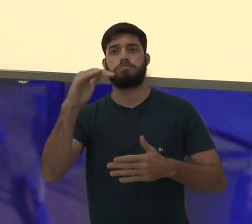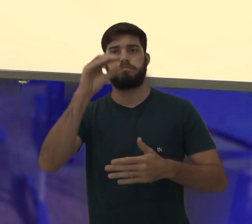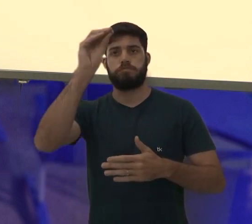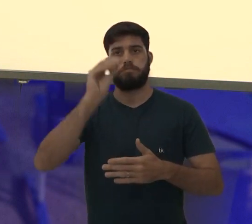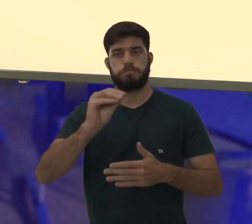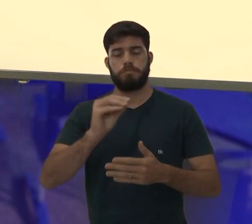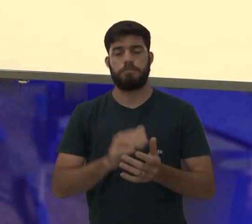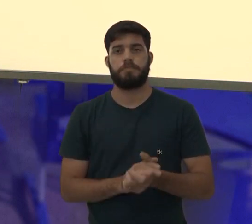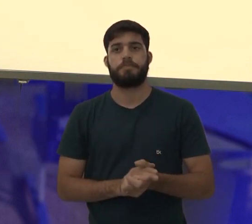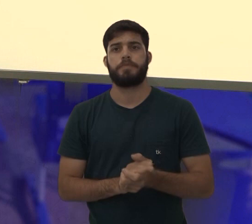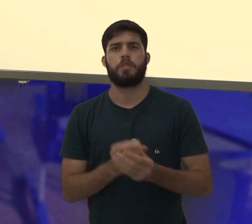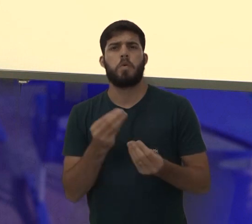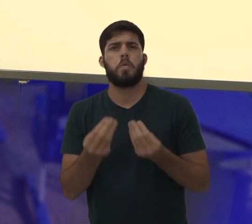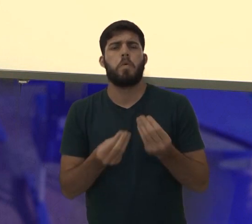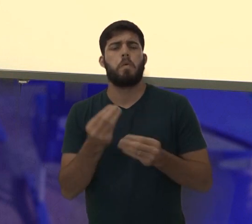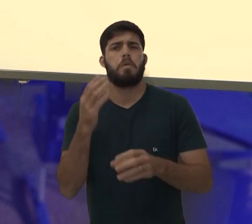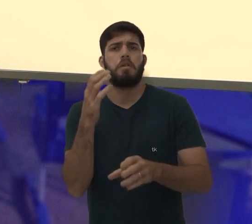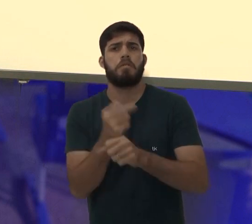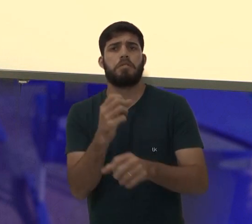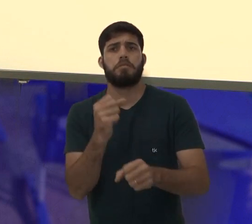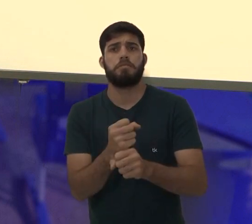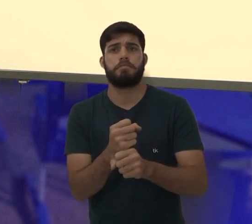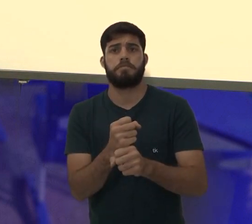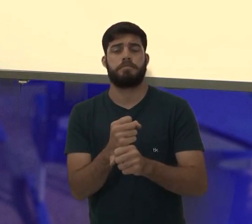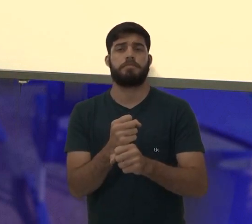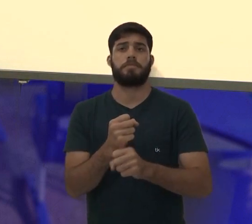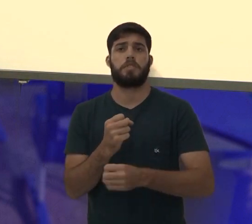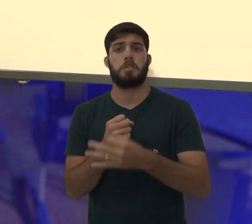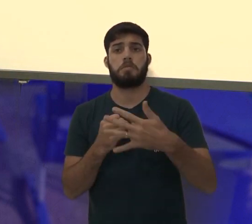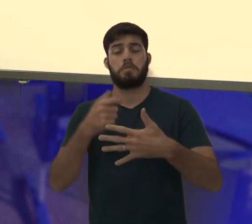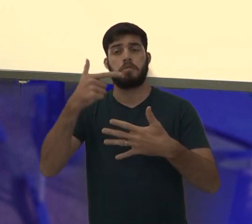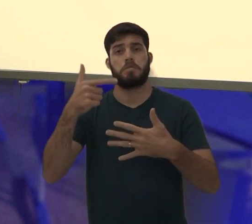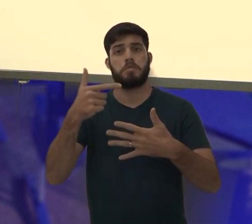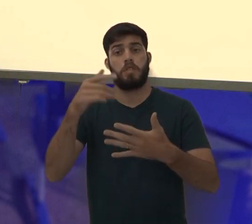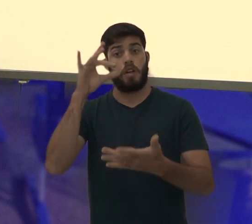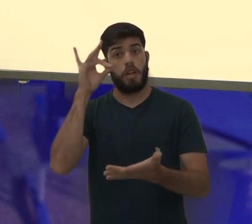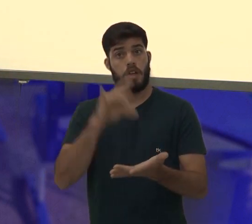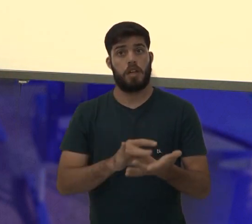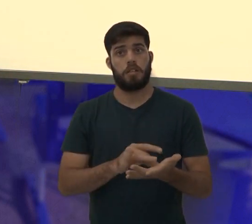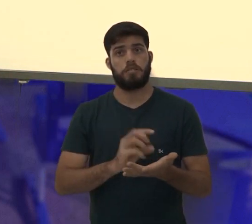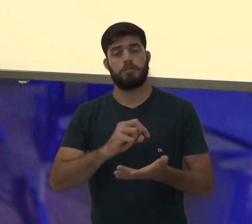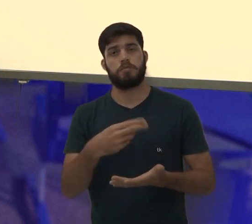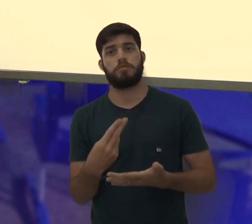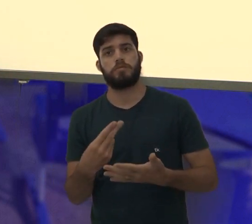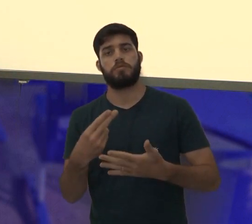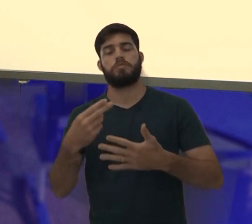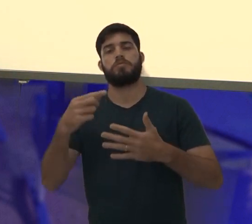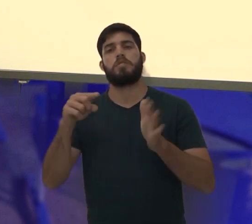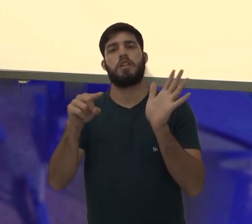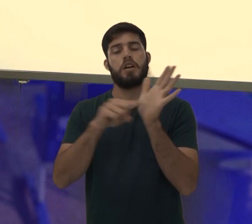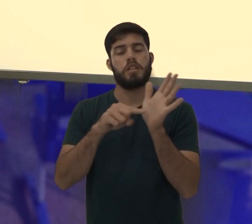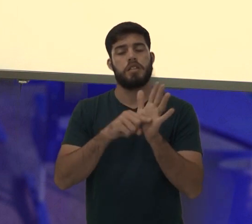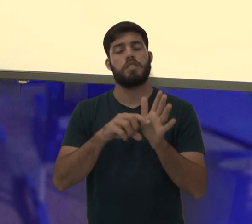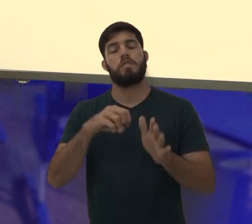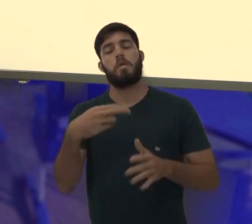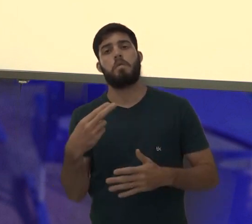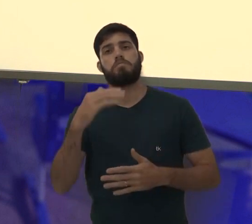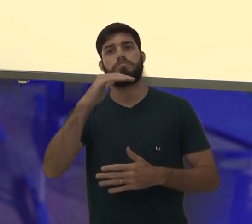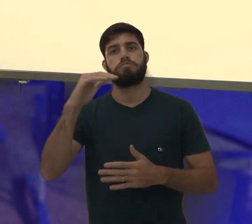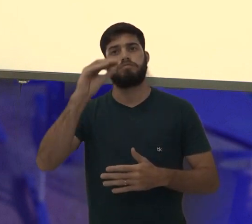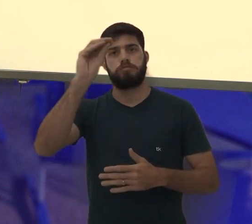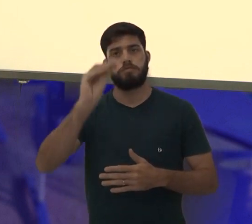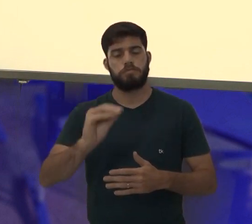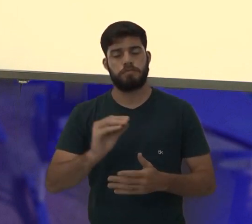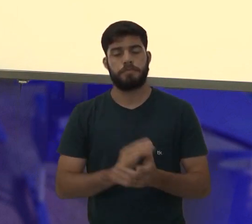efetuar cálculos com as potências de números reais e também as potências com expoentes fracionários e também negativos, né? É o